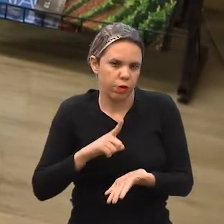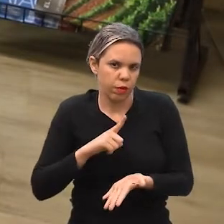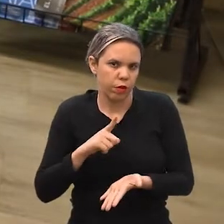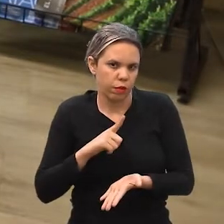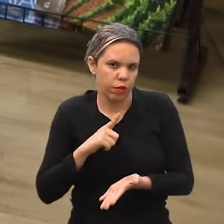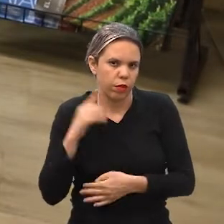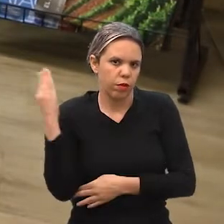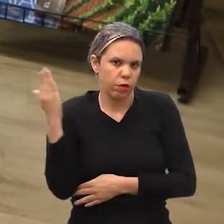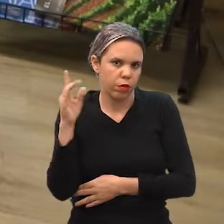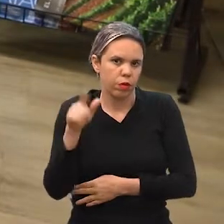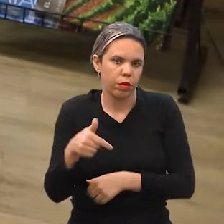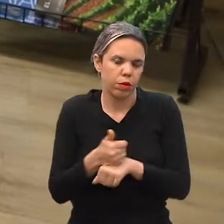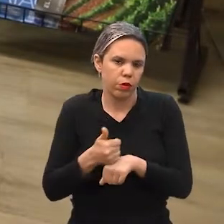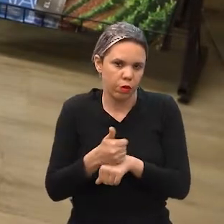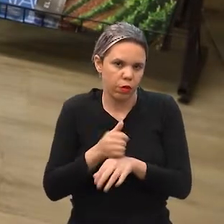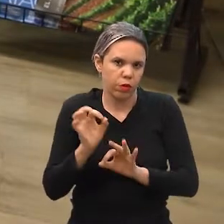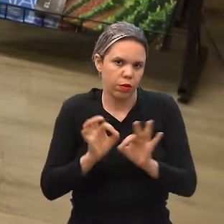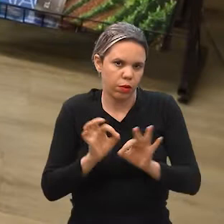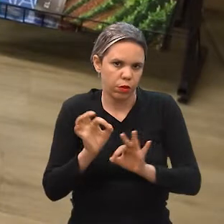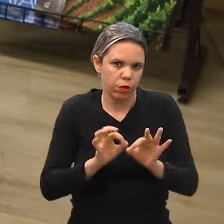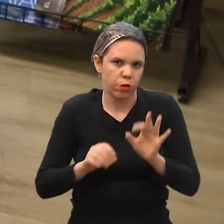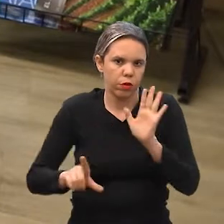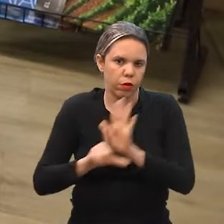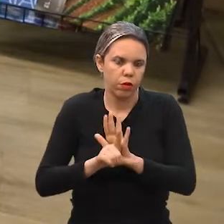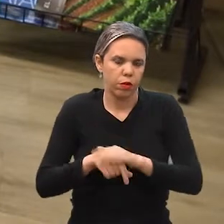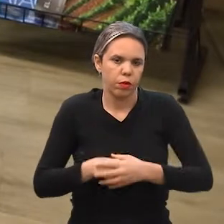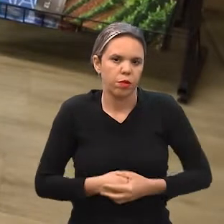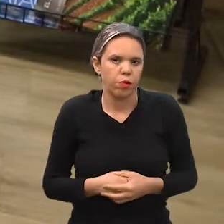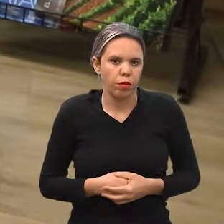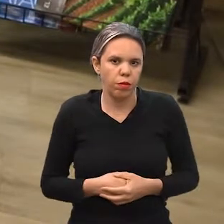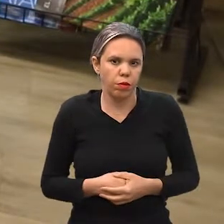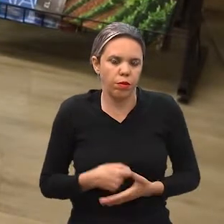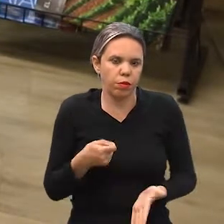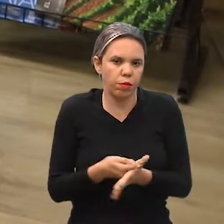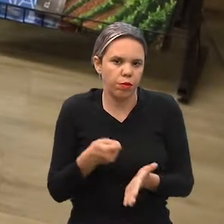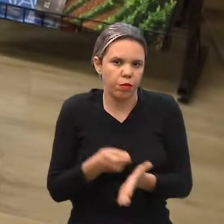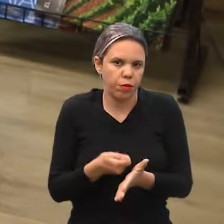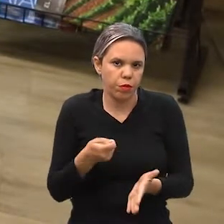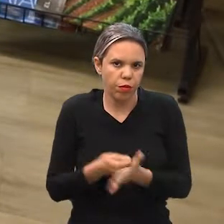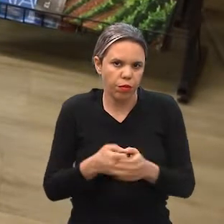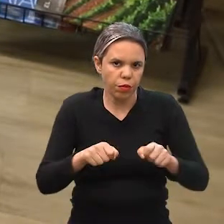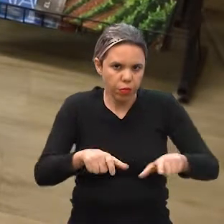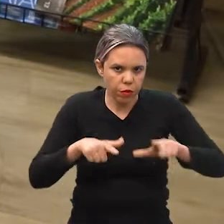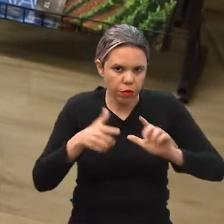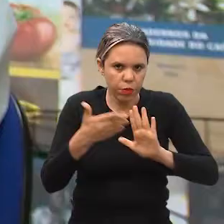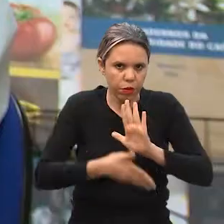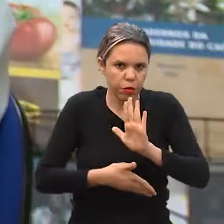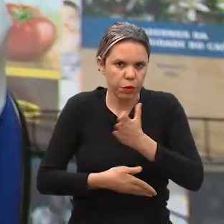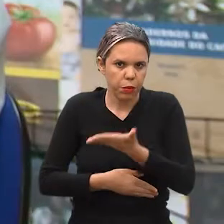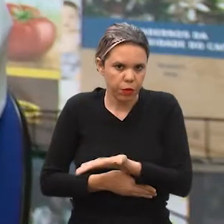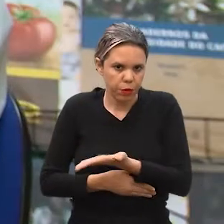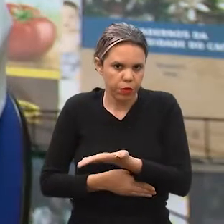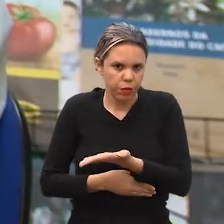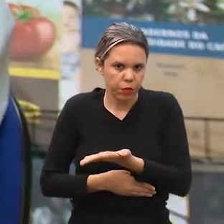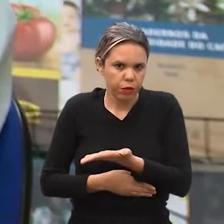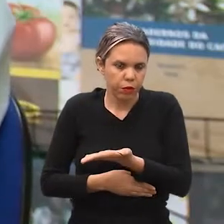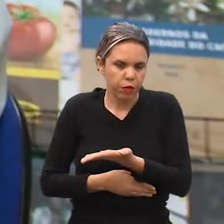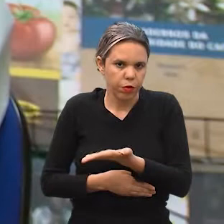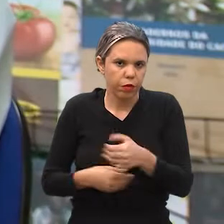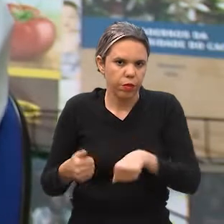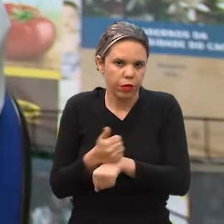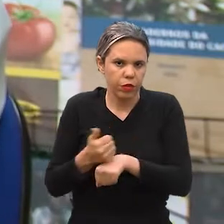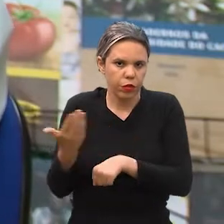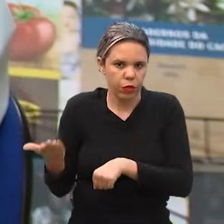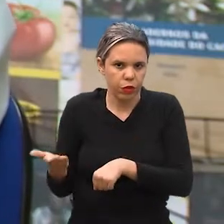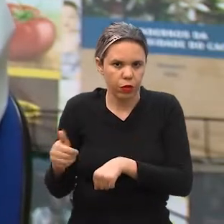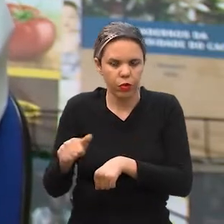a meteorologia ela é uma profissão regulamentada por lei e exige diploma em meteorologia ou